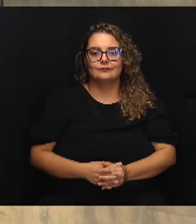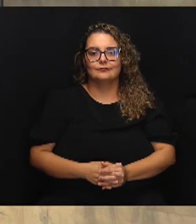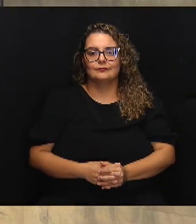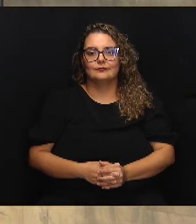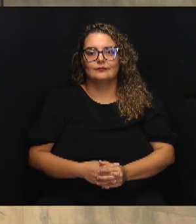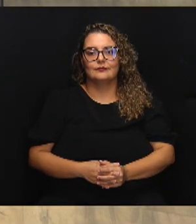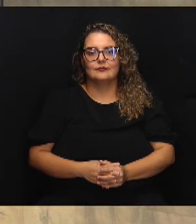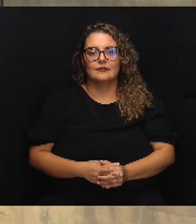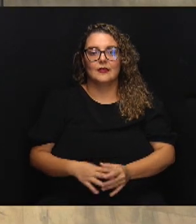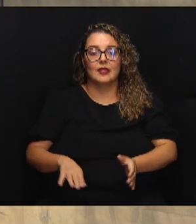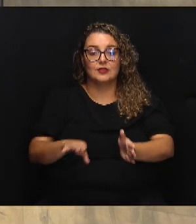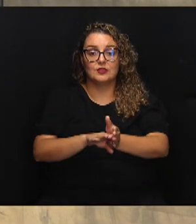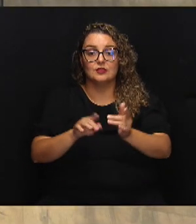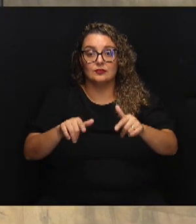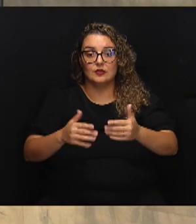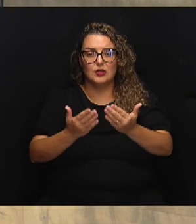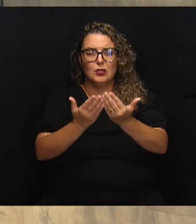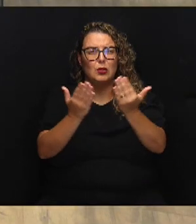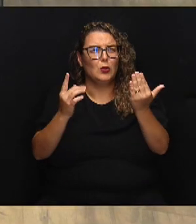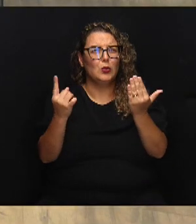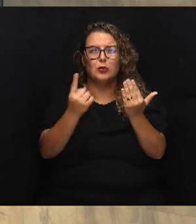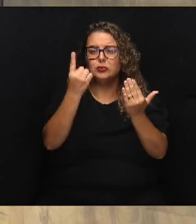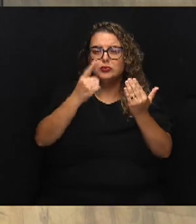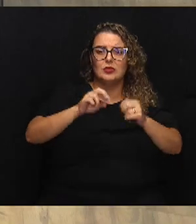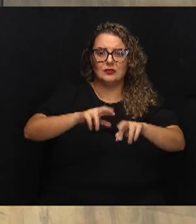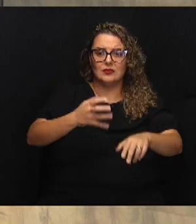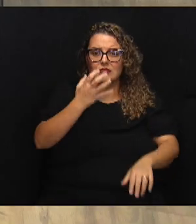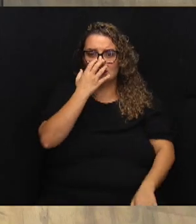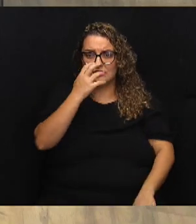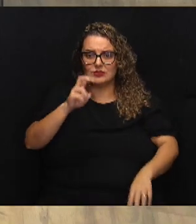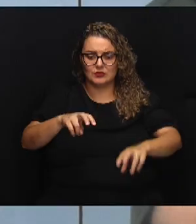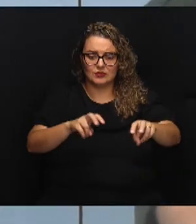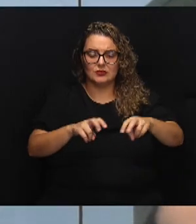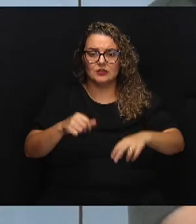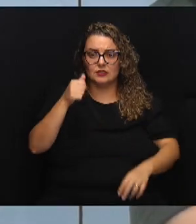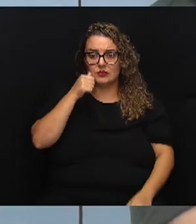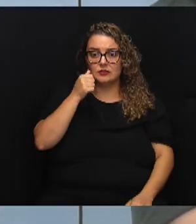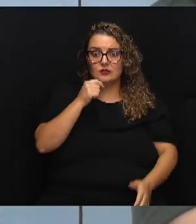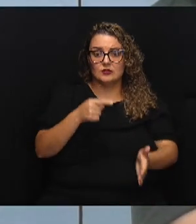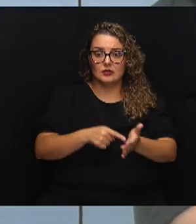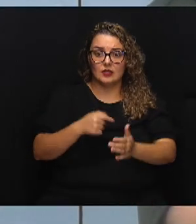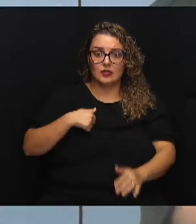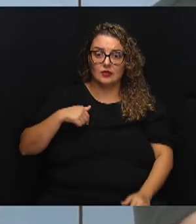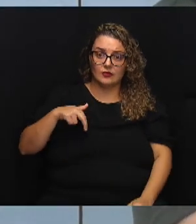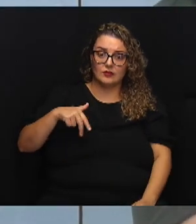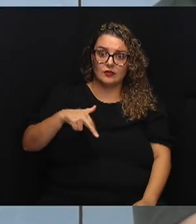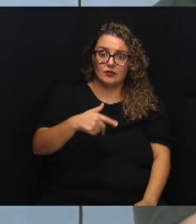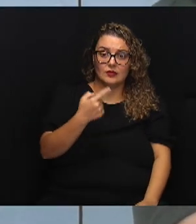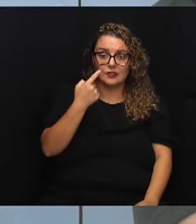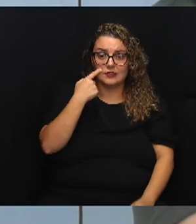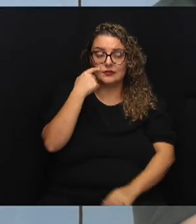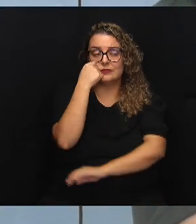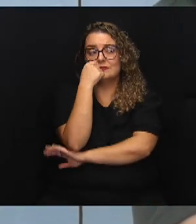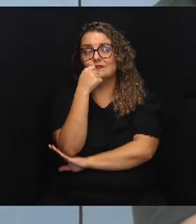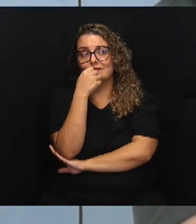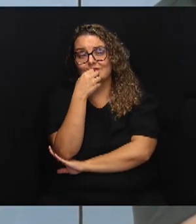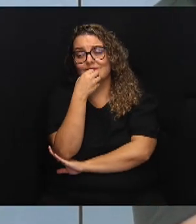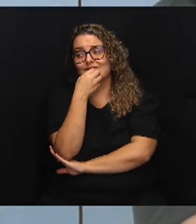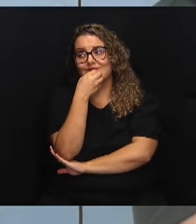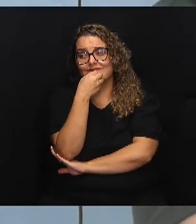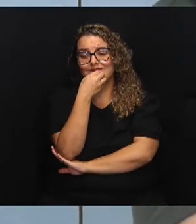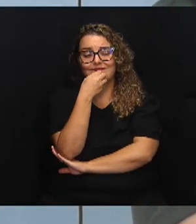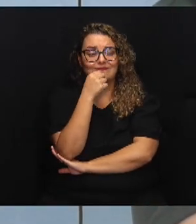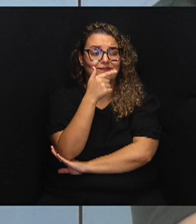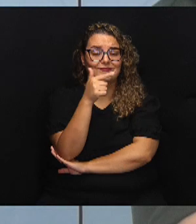alto lá, e um monte de cachorro lá, que a mulher denunciou, eu fui, aí fiquei olhando, e aí não tinha